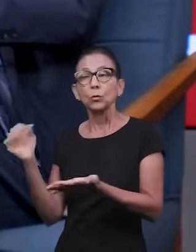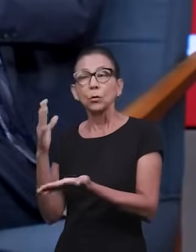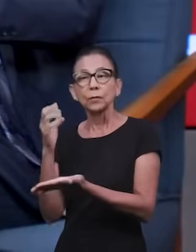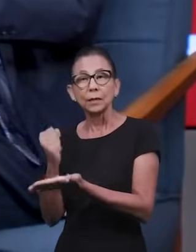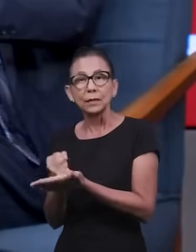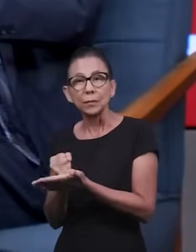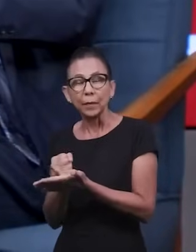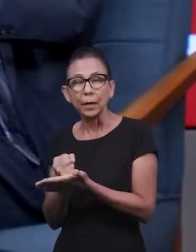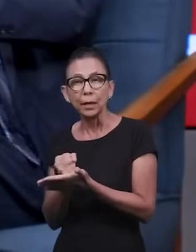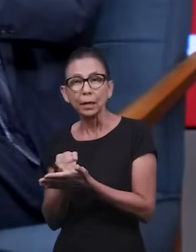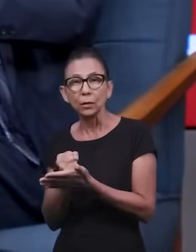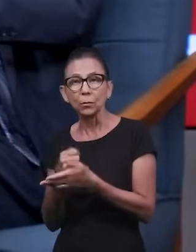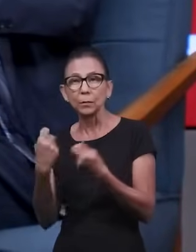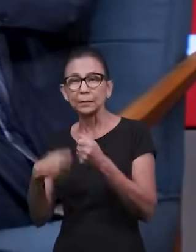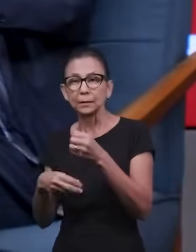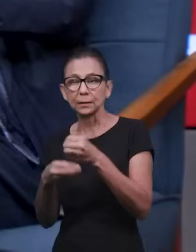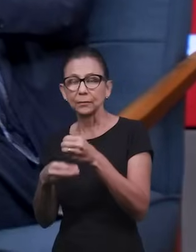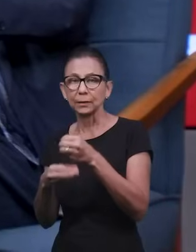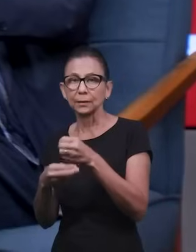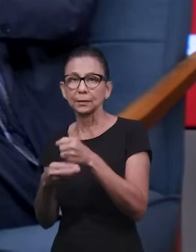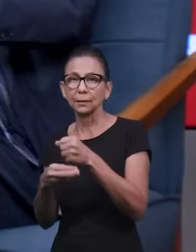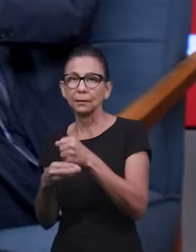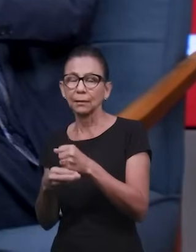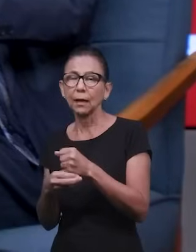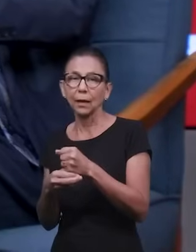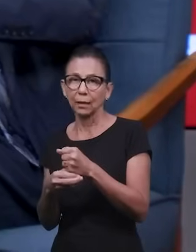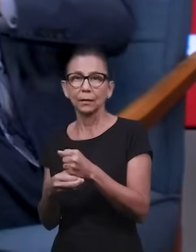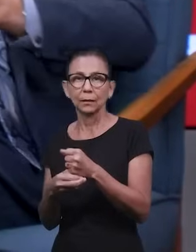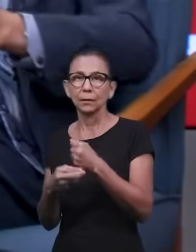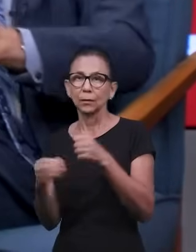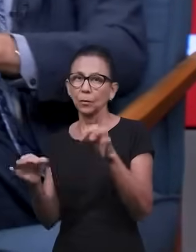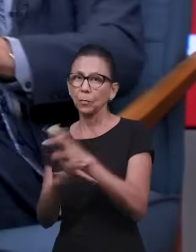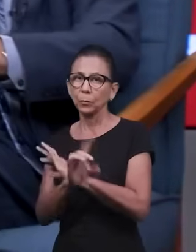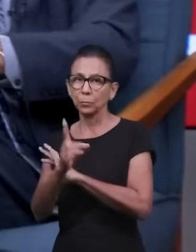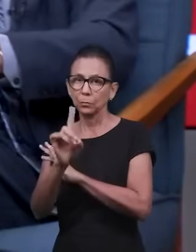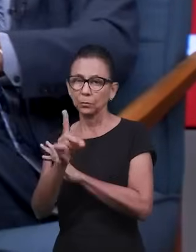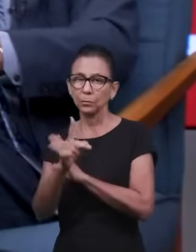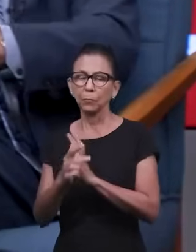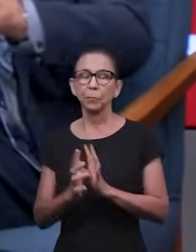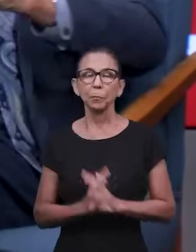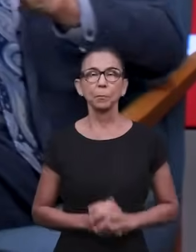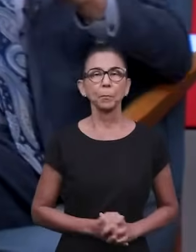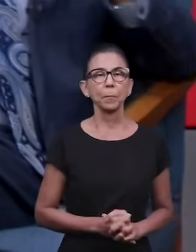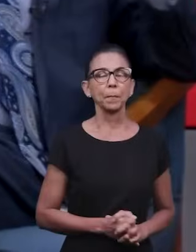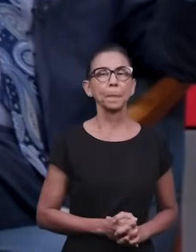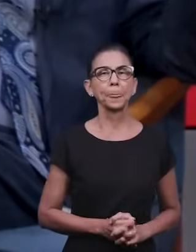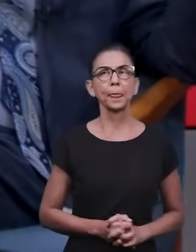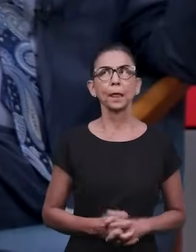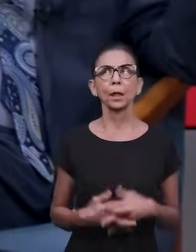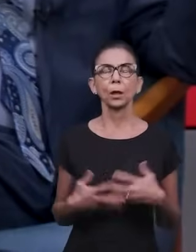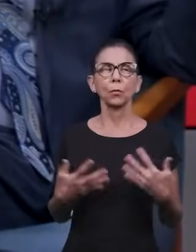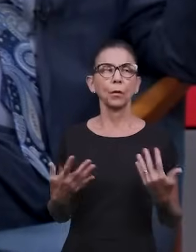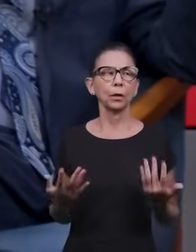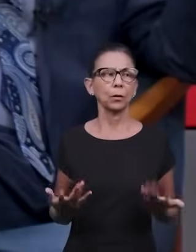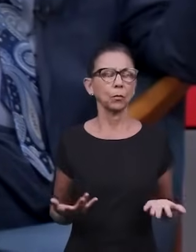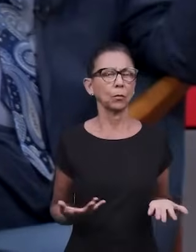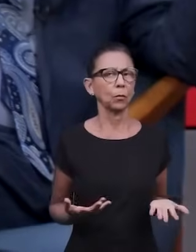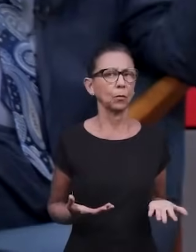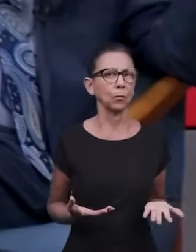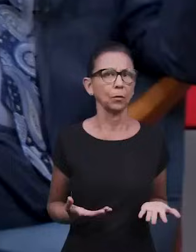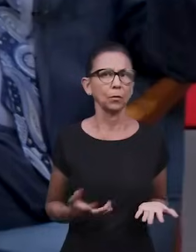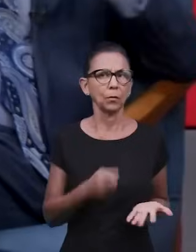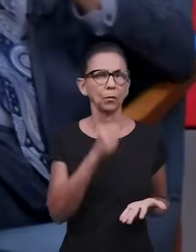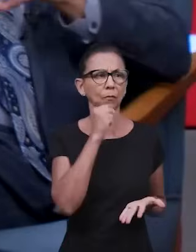estava né não estava ainda formado mas como Ministério da palavra